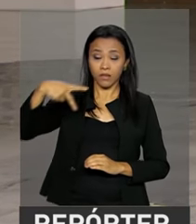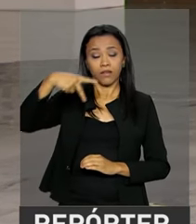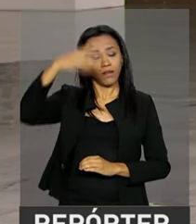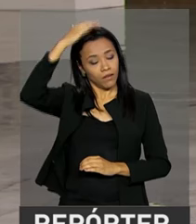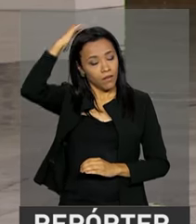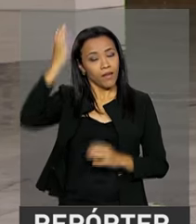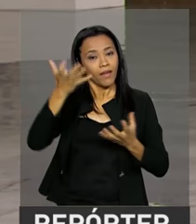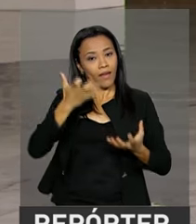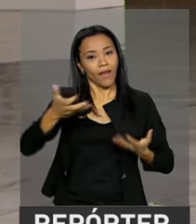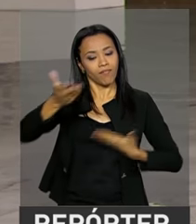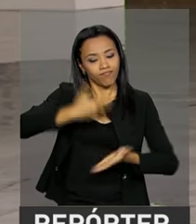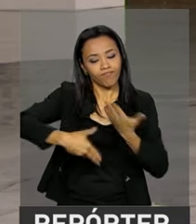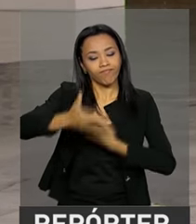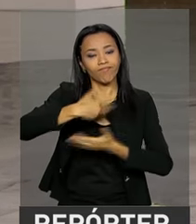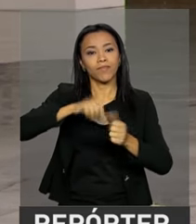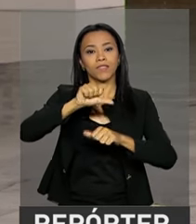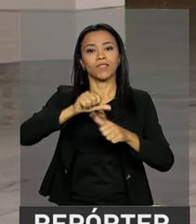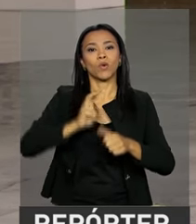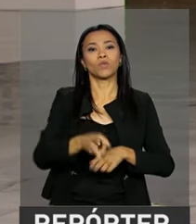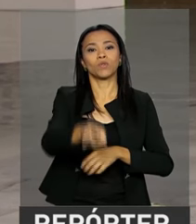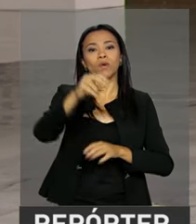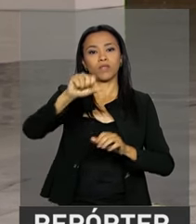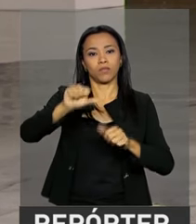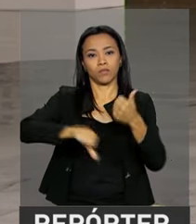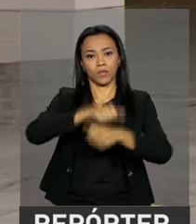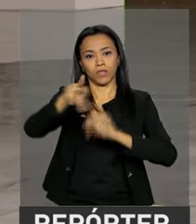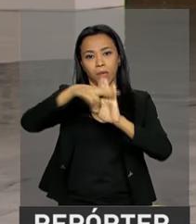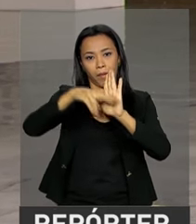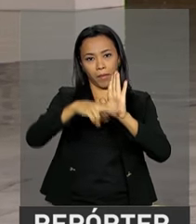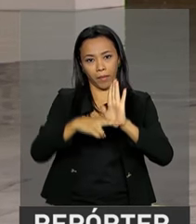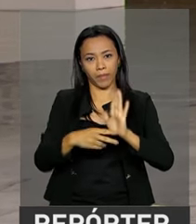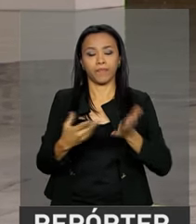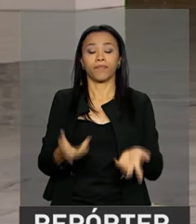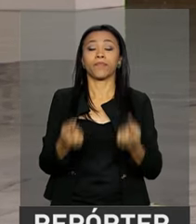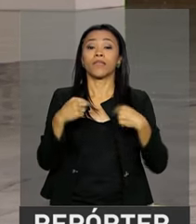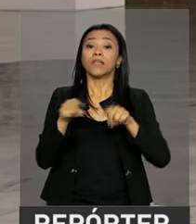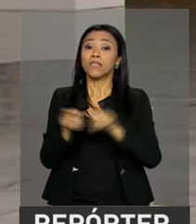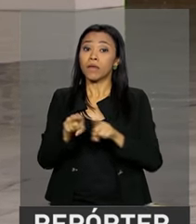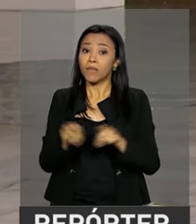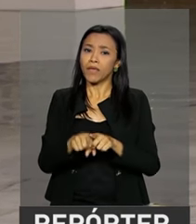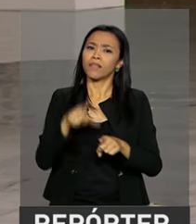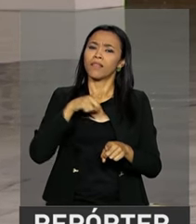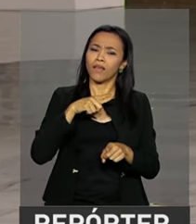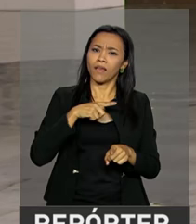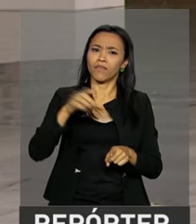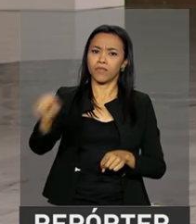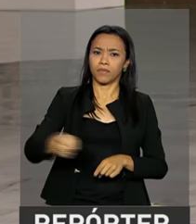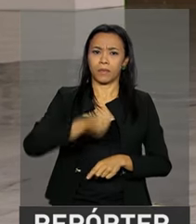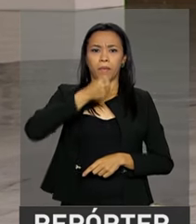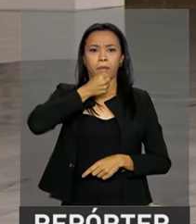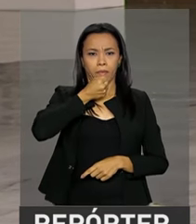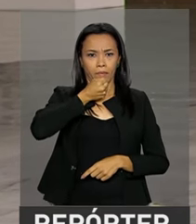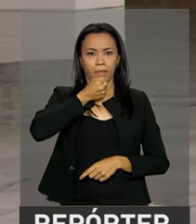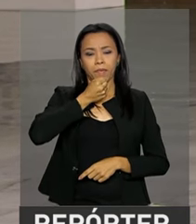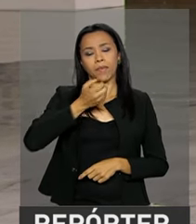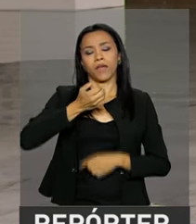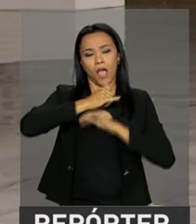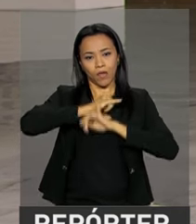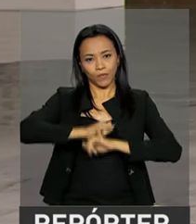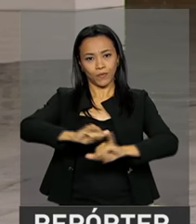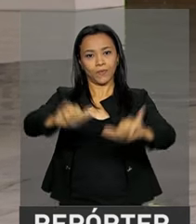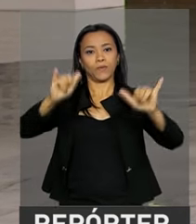reformas. Bom, mensagem e cumprimentos vieram também por meio do porta-voz da Presidência da